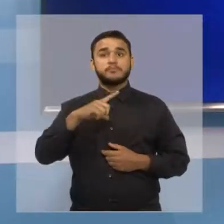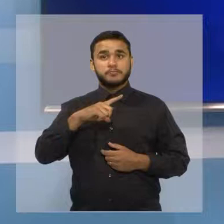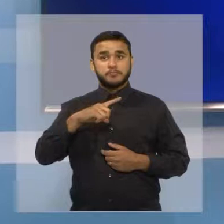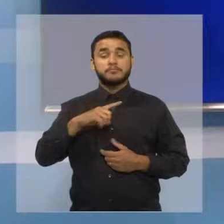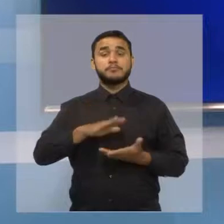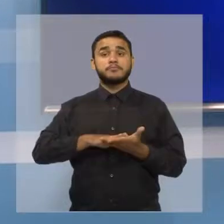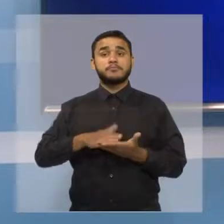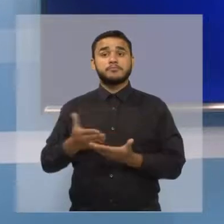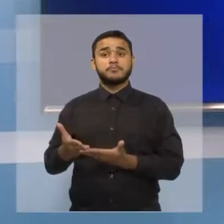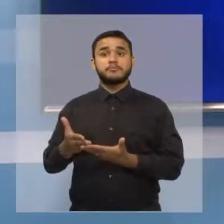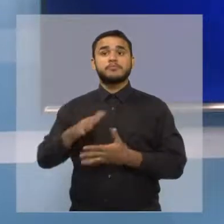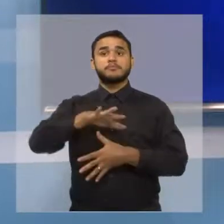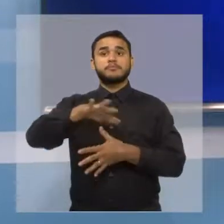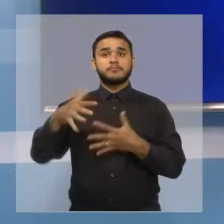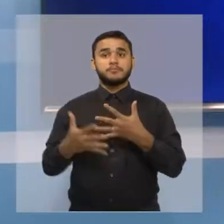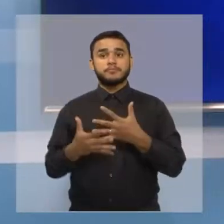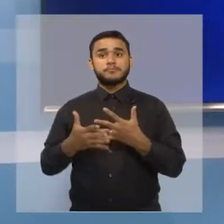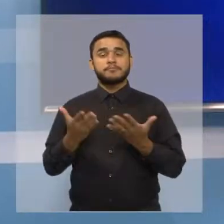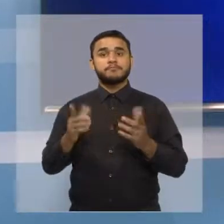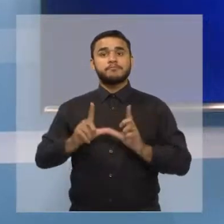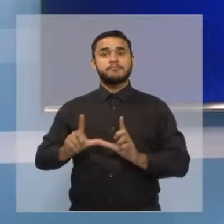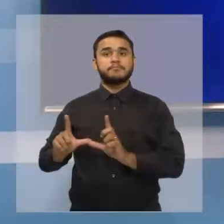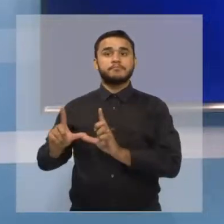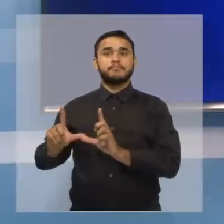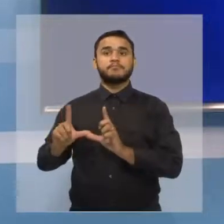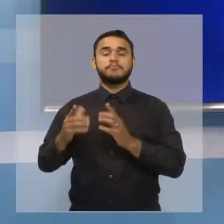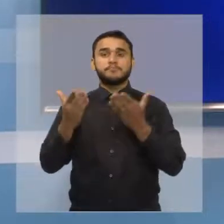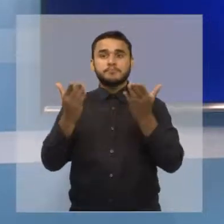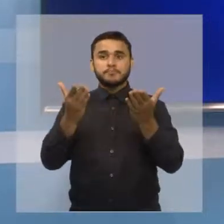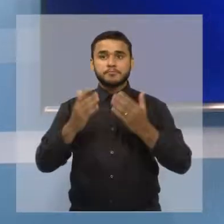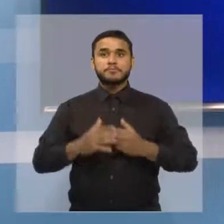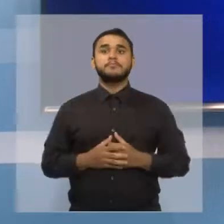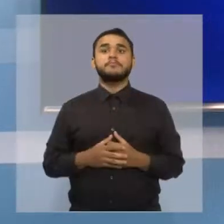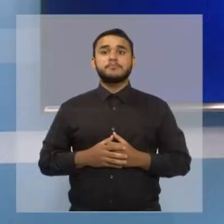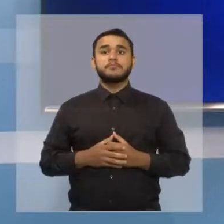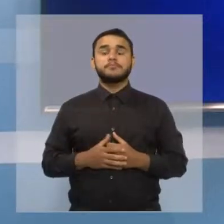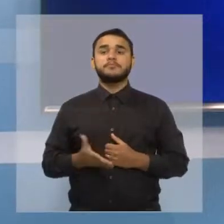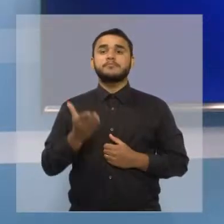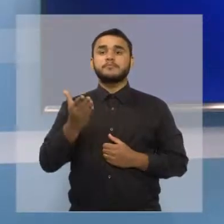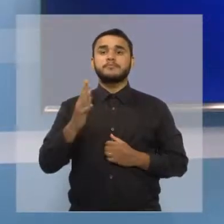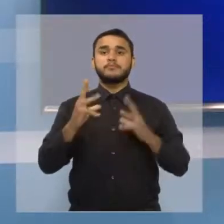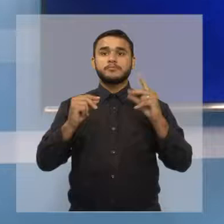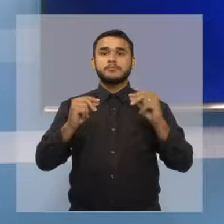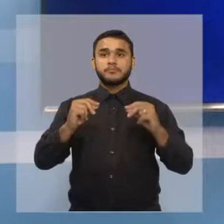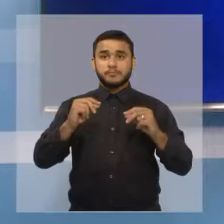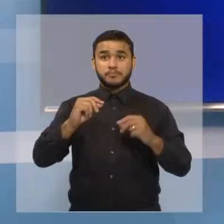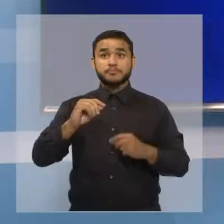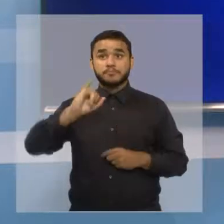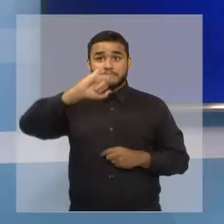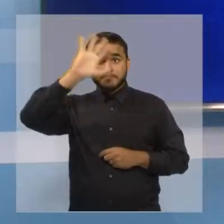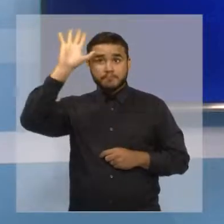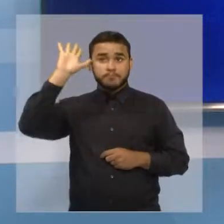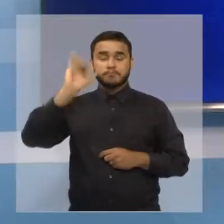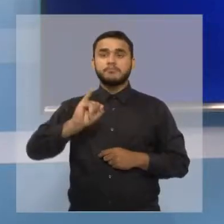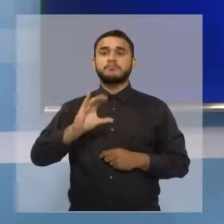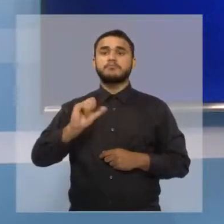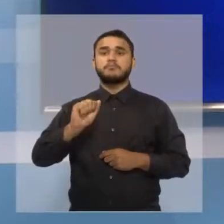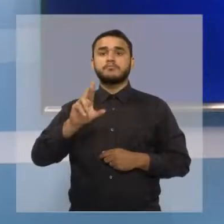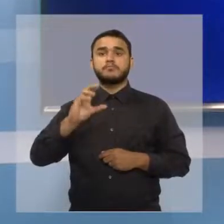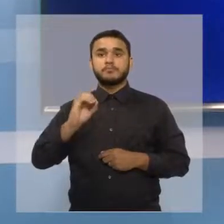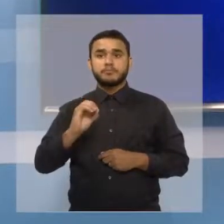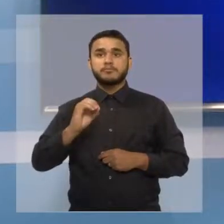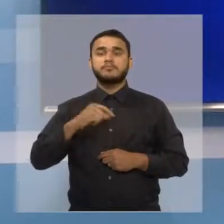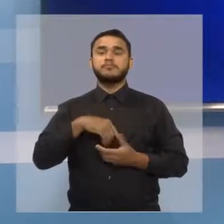do programa para a linguagem de sinais, sob a responsabilidade e a coordenação do Ícaro Maranhão, que